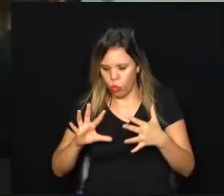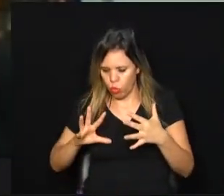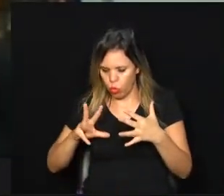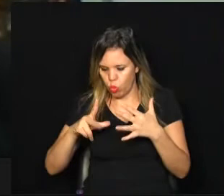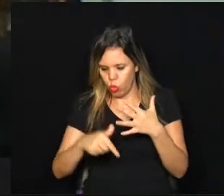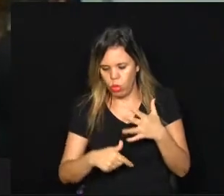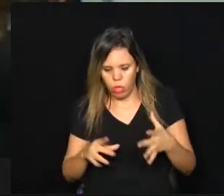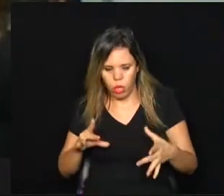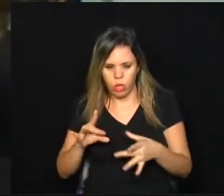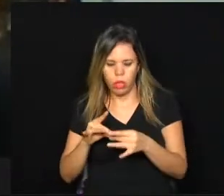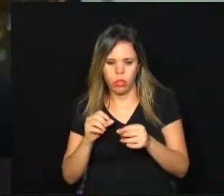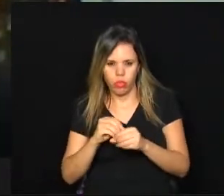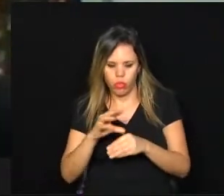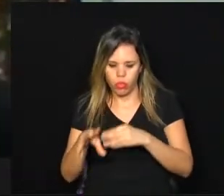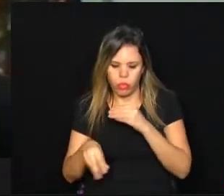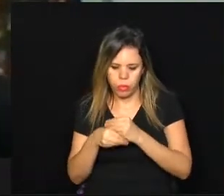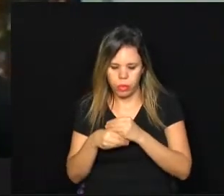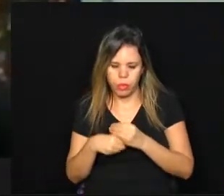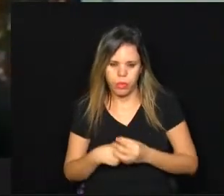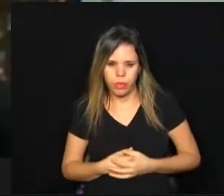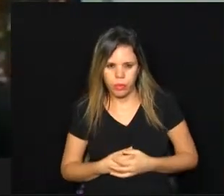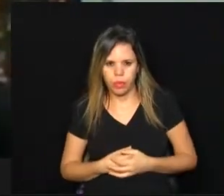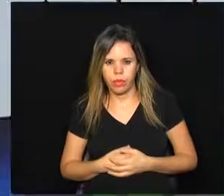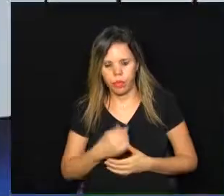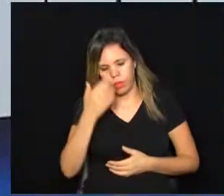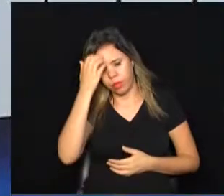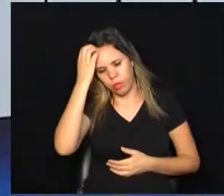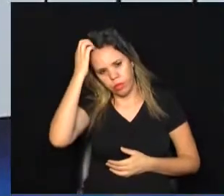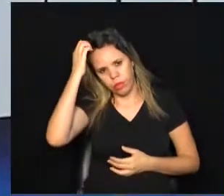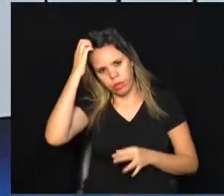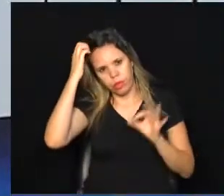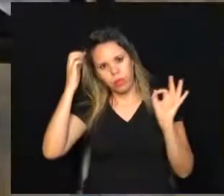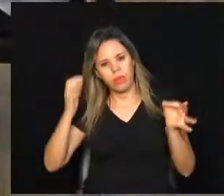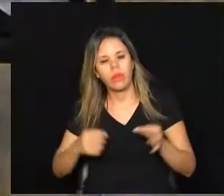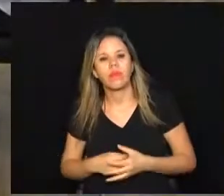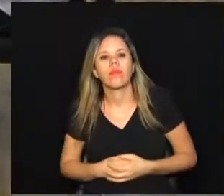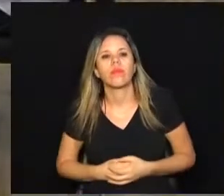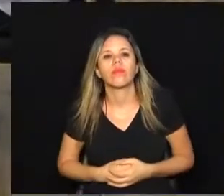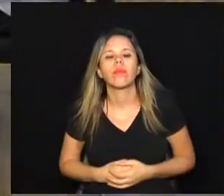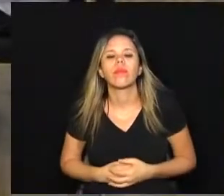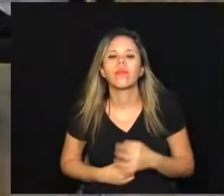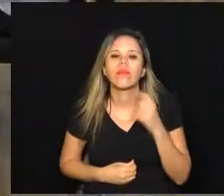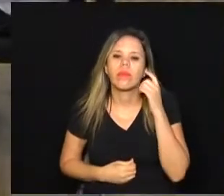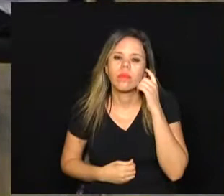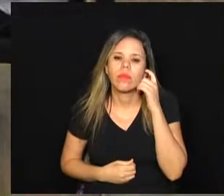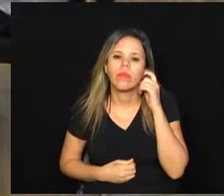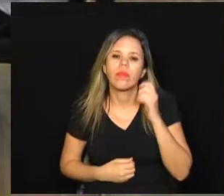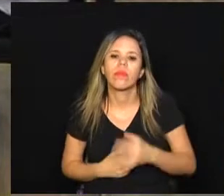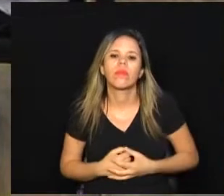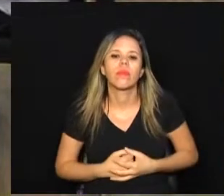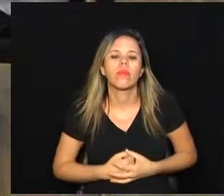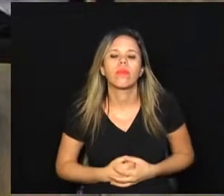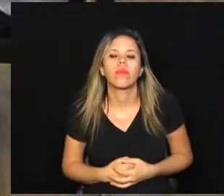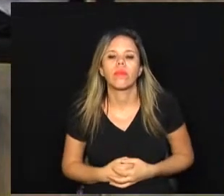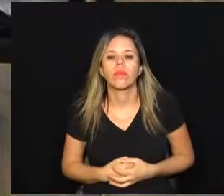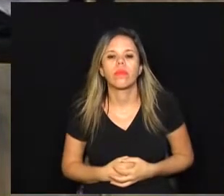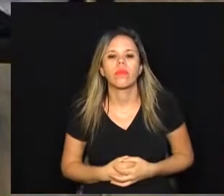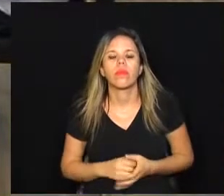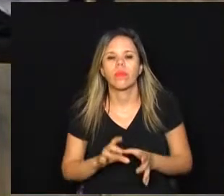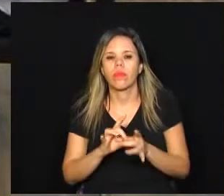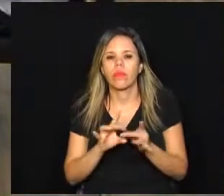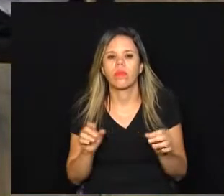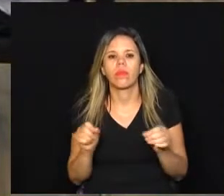que estar na composição. Com certeza. Gabriel, pode falar, Paulo. Você me permite fazer